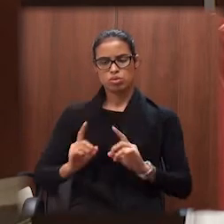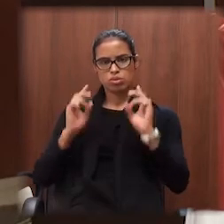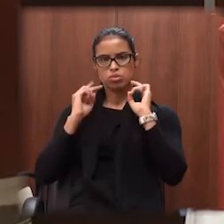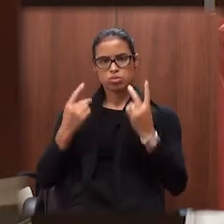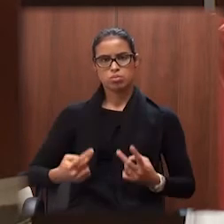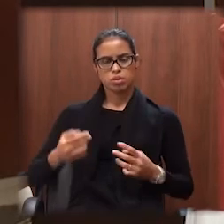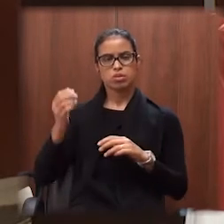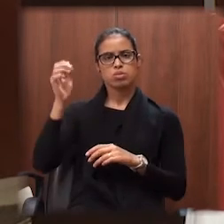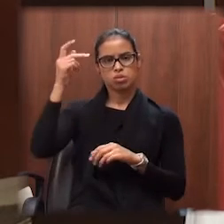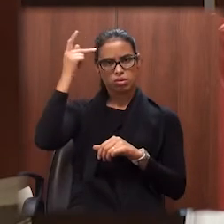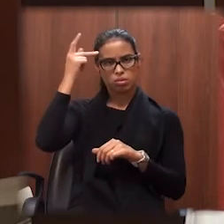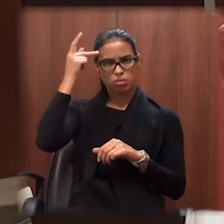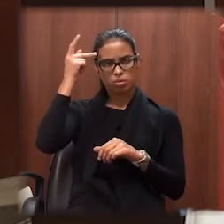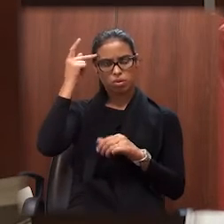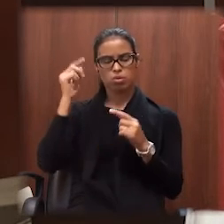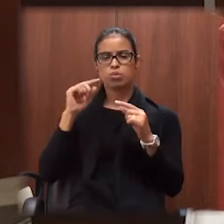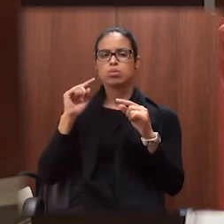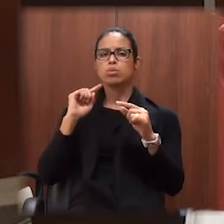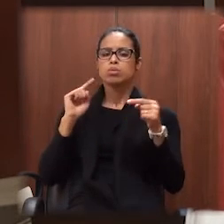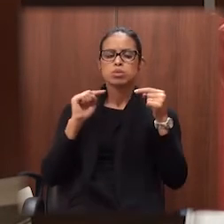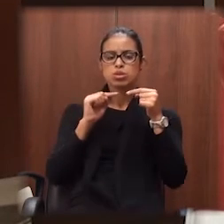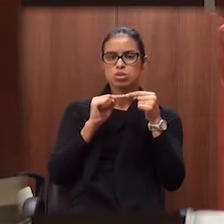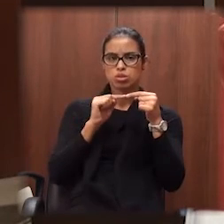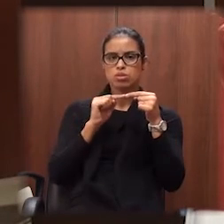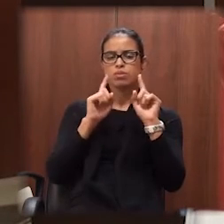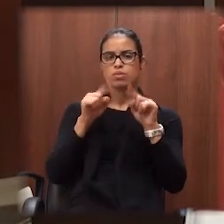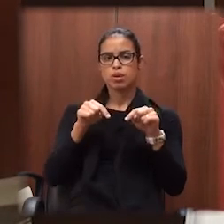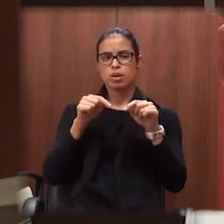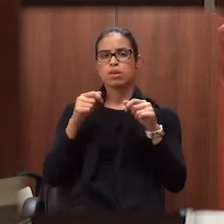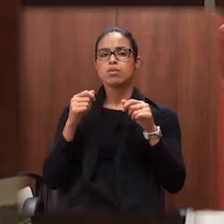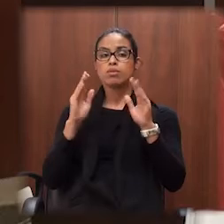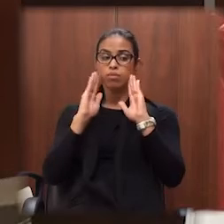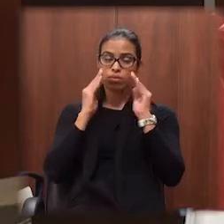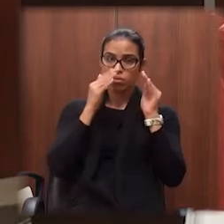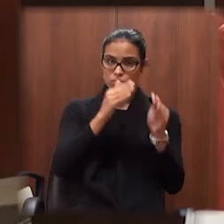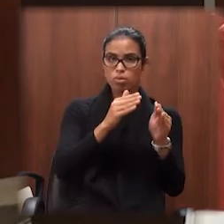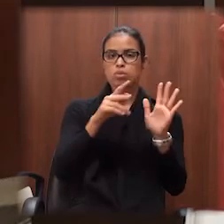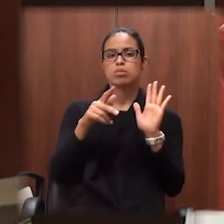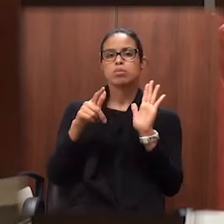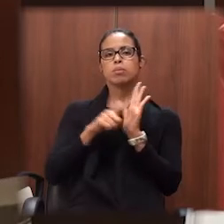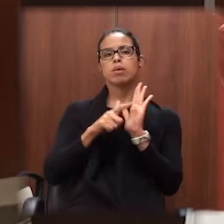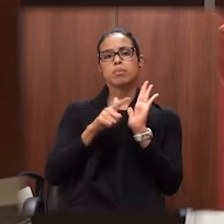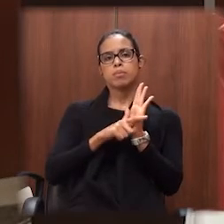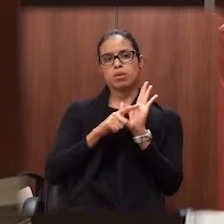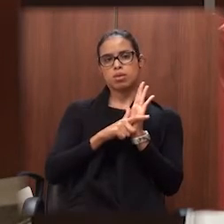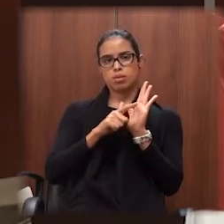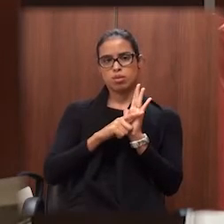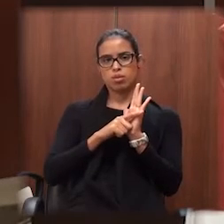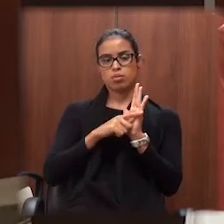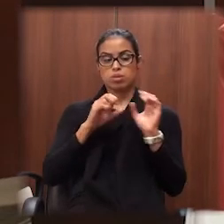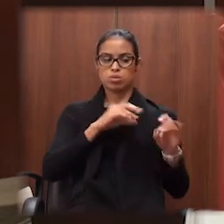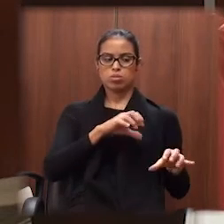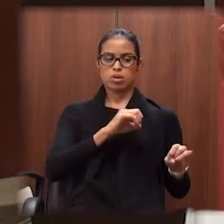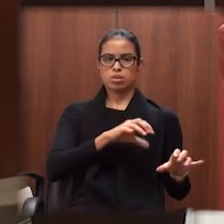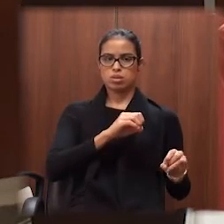Paulo, que tem como objetivos enfatizar o papel da educação em direitos